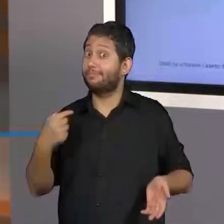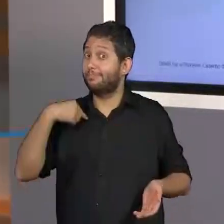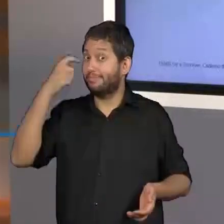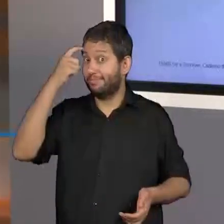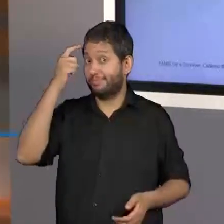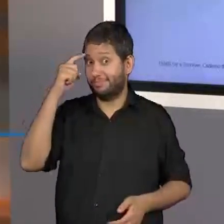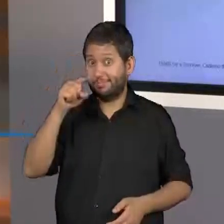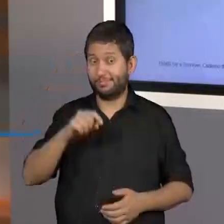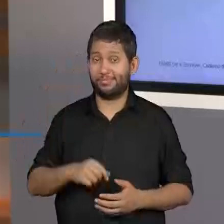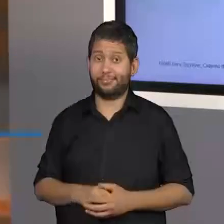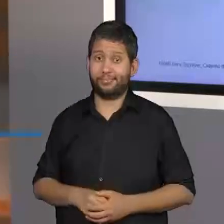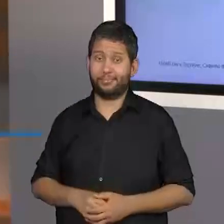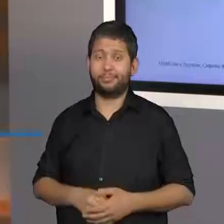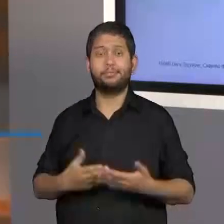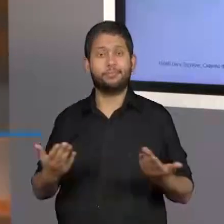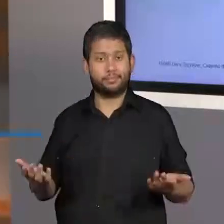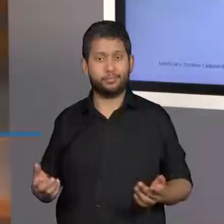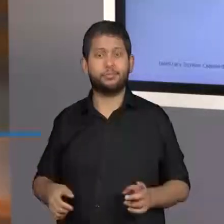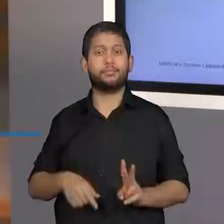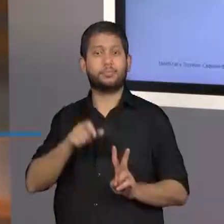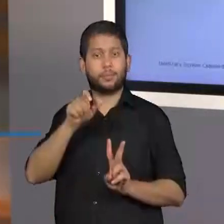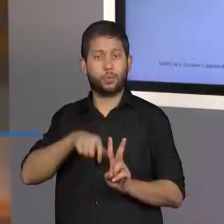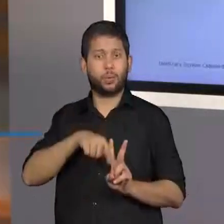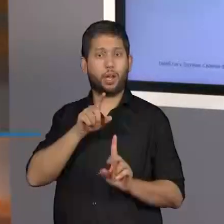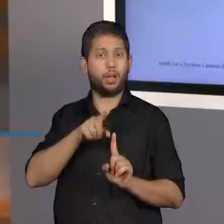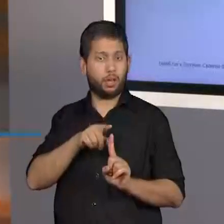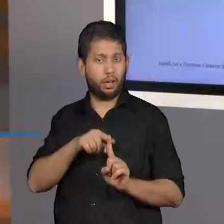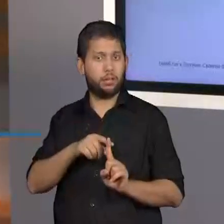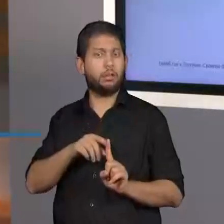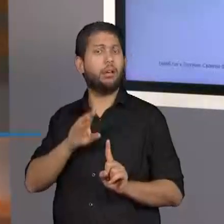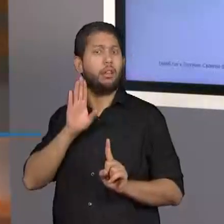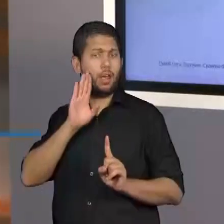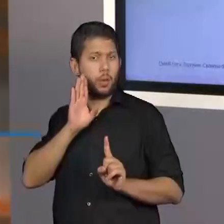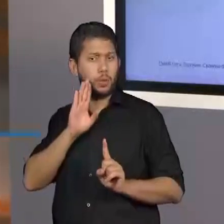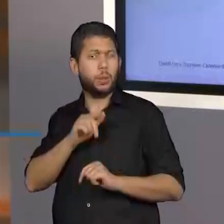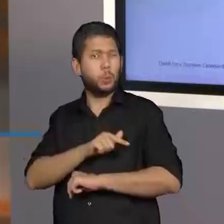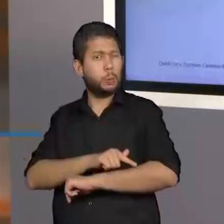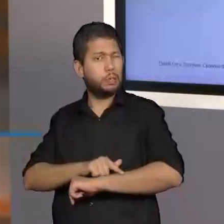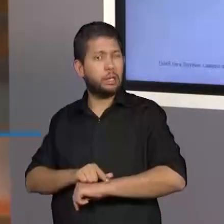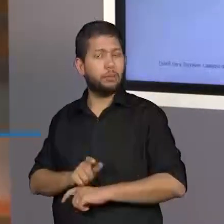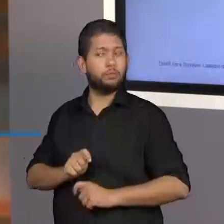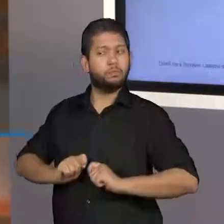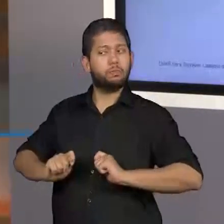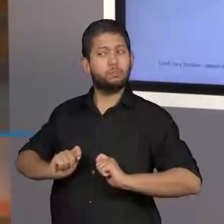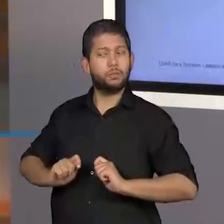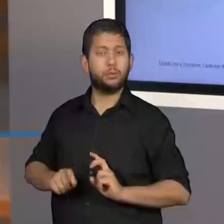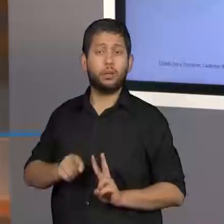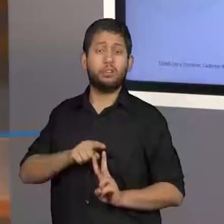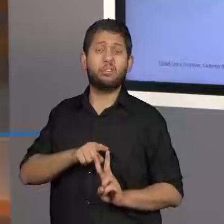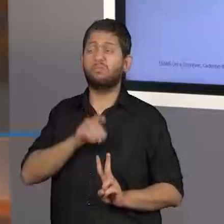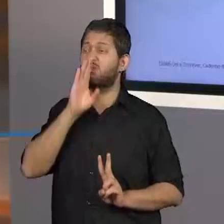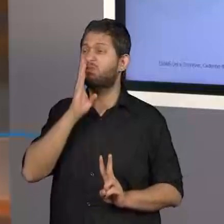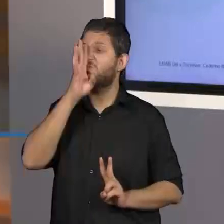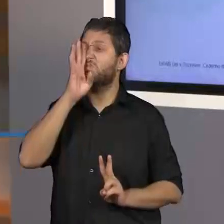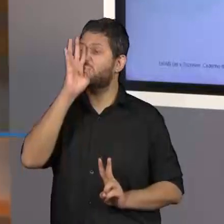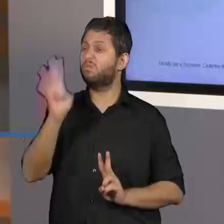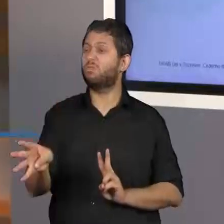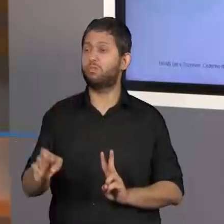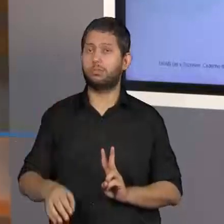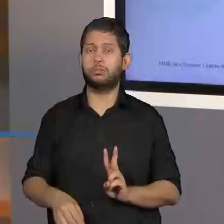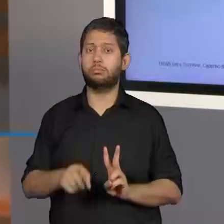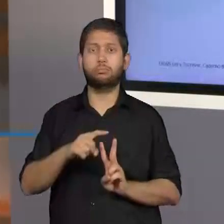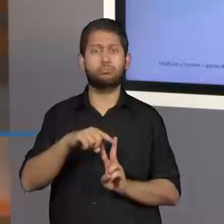tá? Primeiro personagem, um personagem amigável. Segundo personagem, um personagem não tão amigável. Um personagem, assim, um